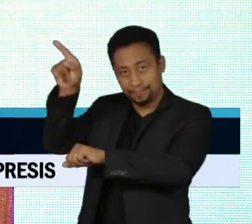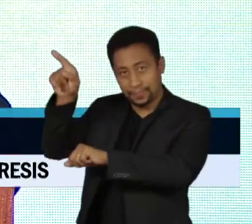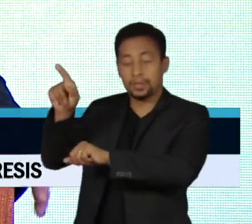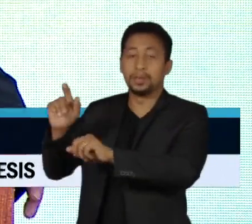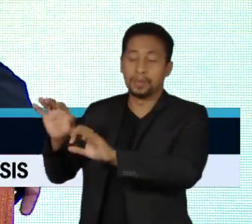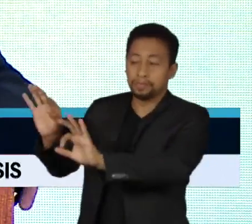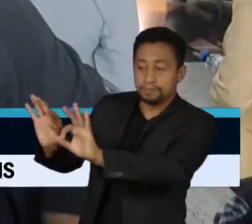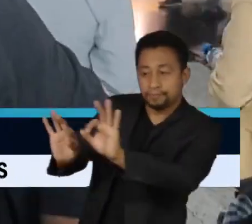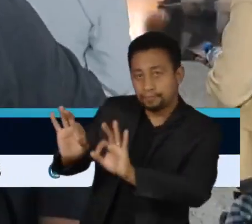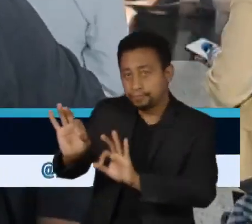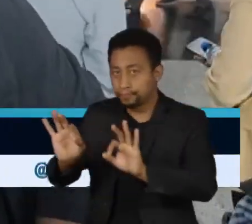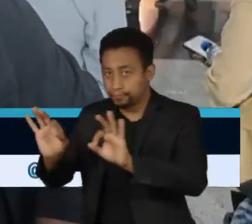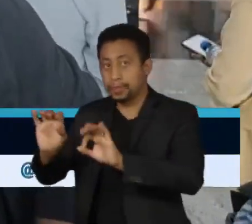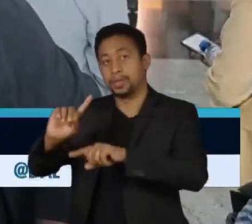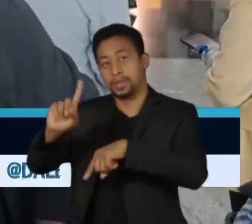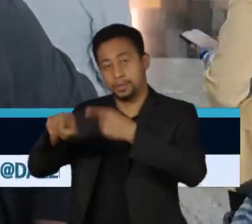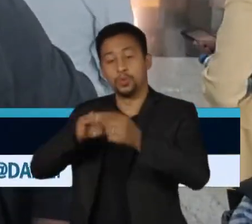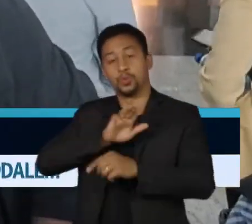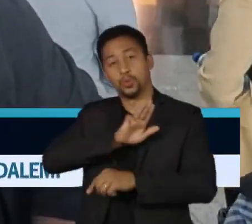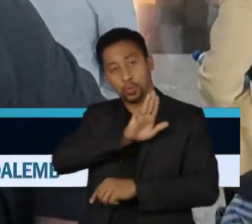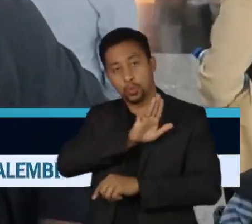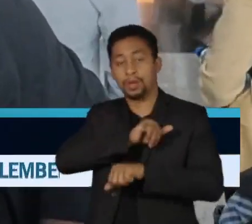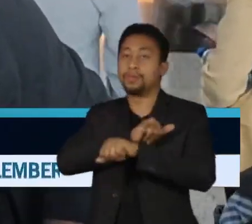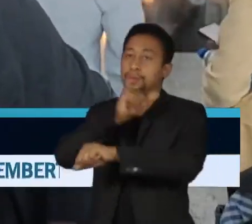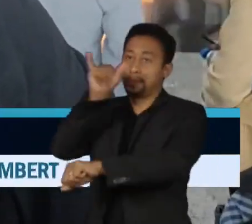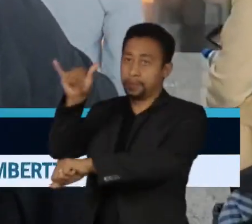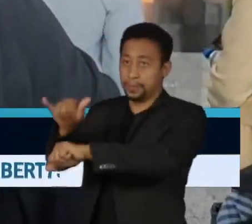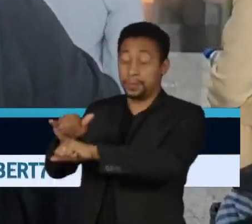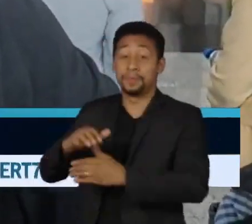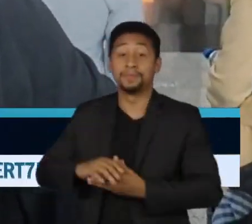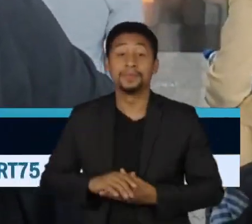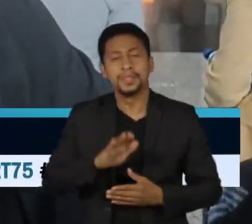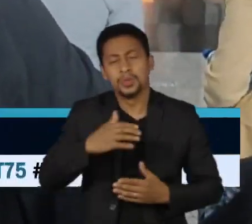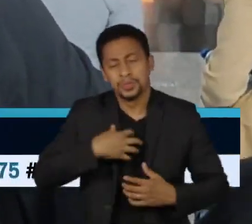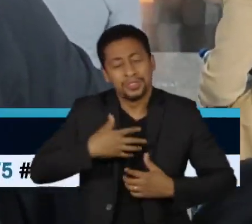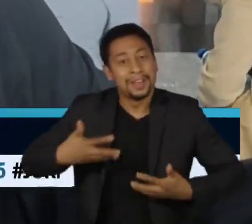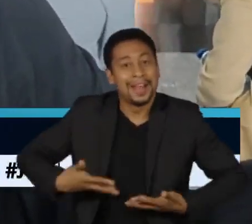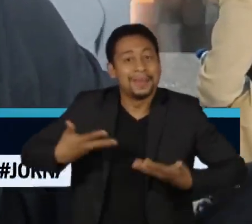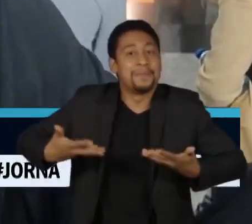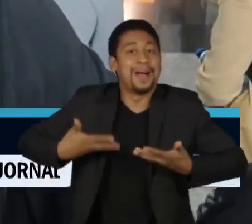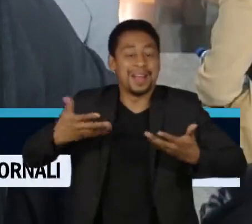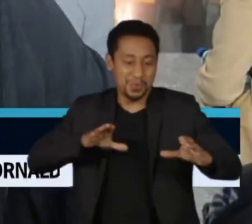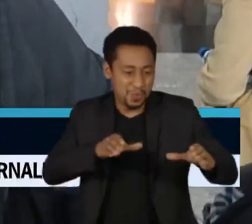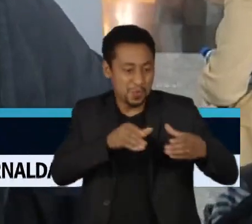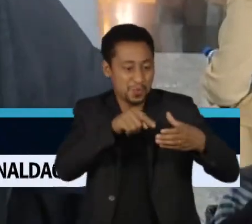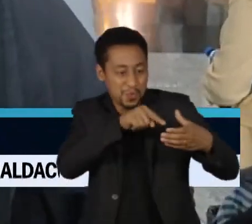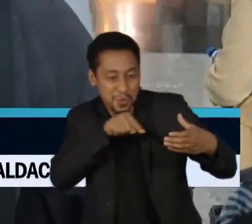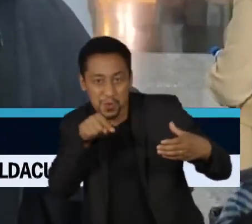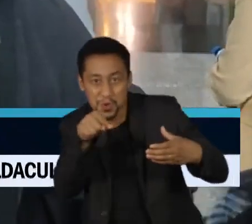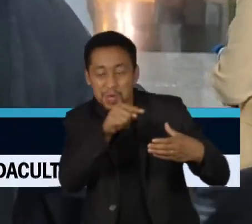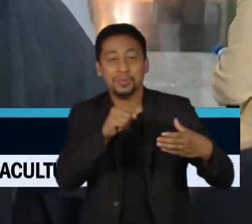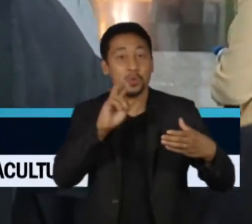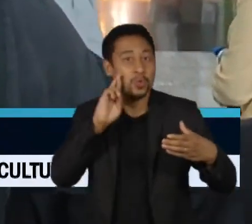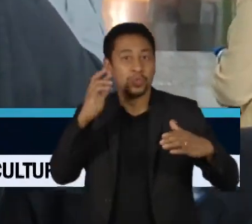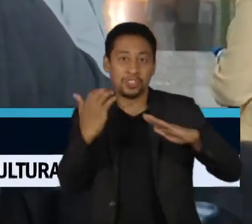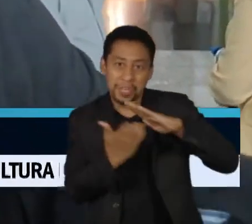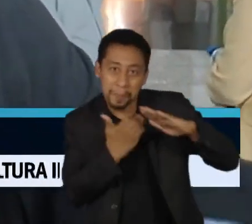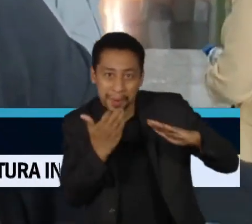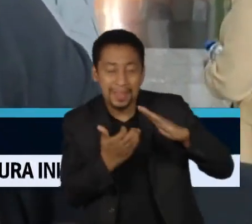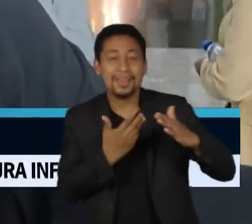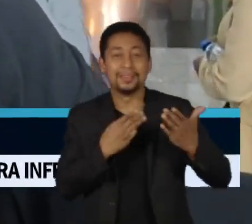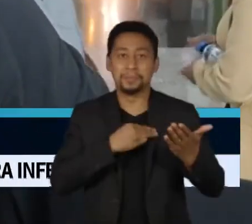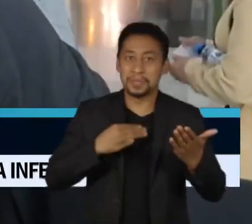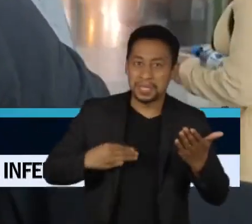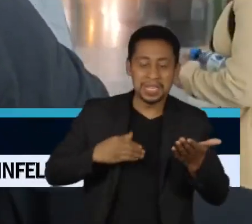do presidente Lula. Muito animado, uma comitiva muito importante de colaboradores do MAPA, de empresários brasileiros das mais diversas